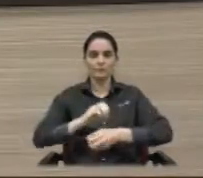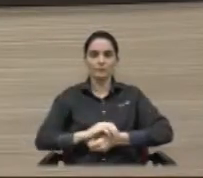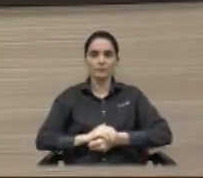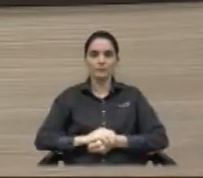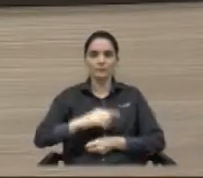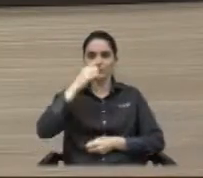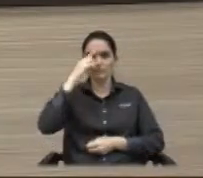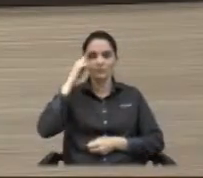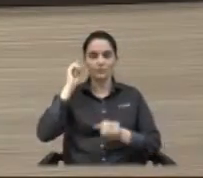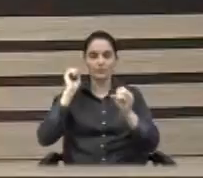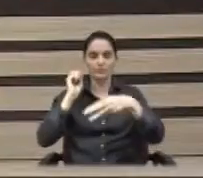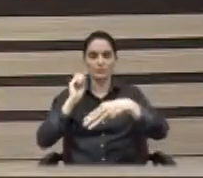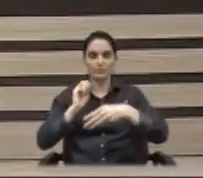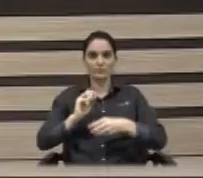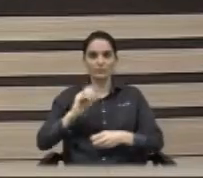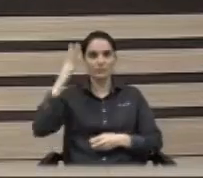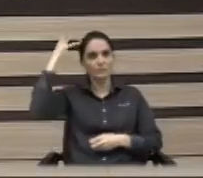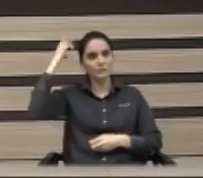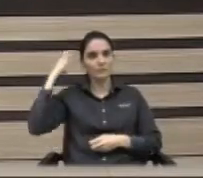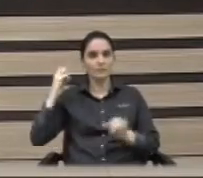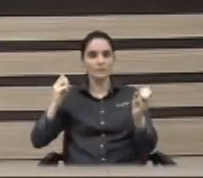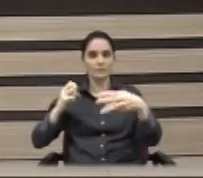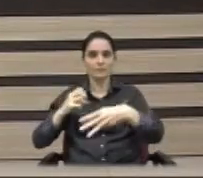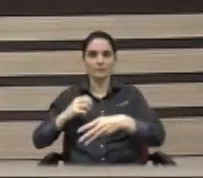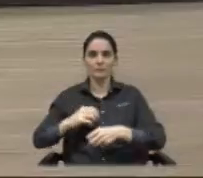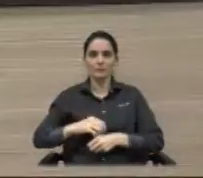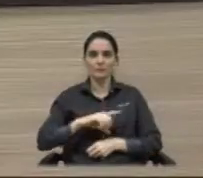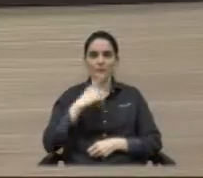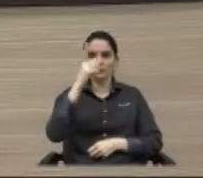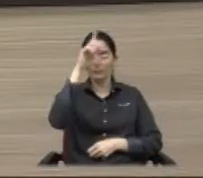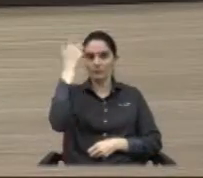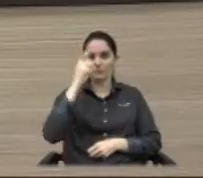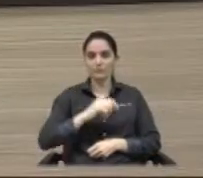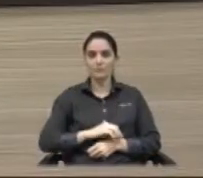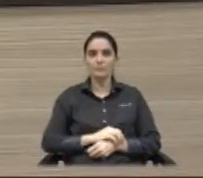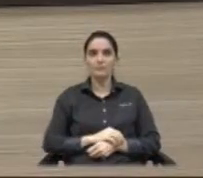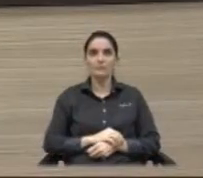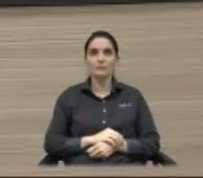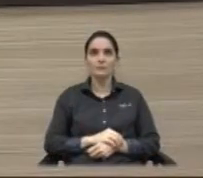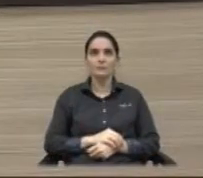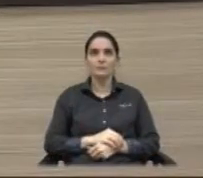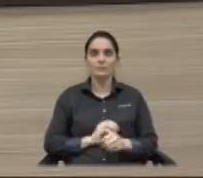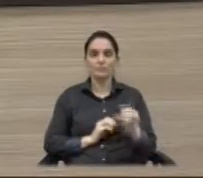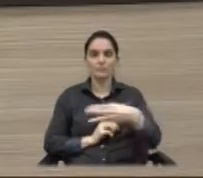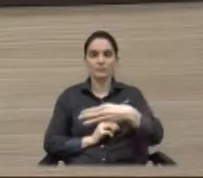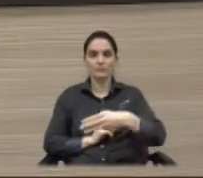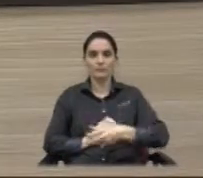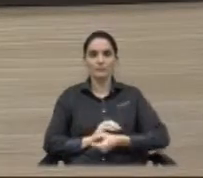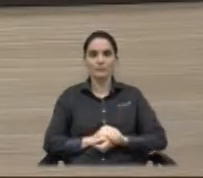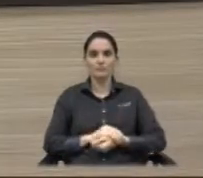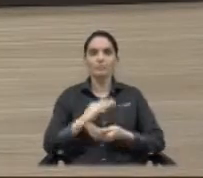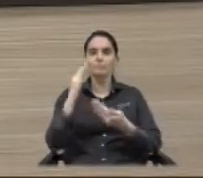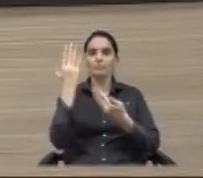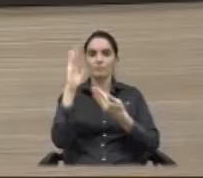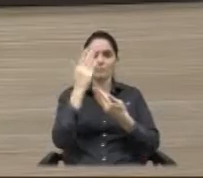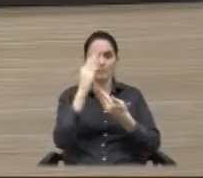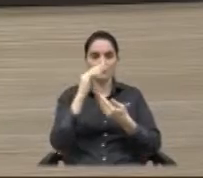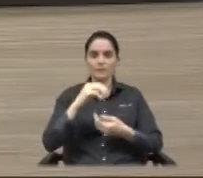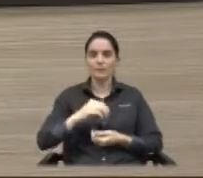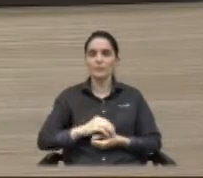Dr. Júlio. Sim. Lubogo. Sim. Luizinho da Casa Kill. Sim, e parabéns,